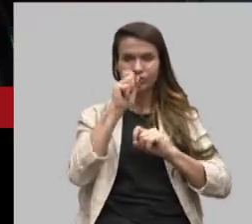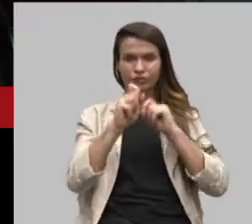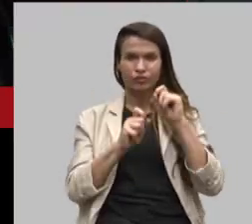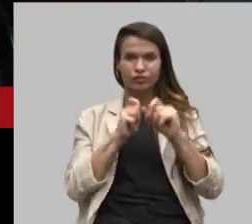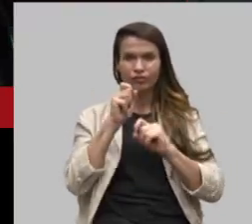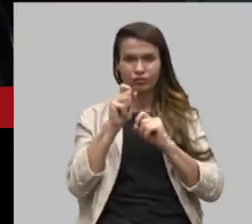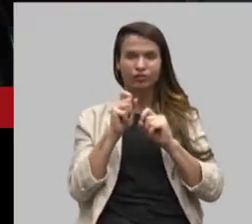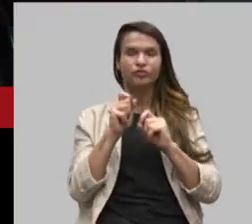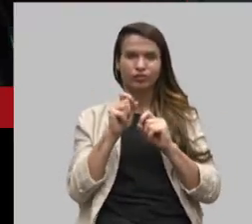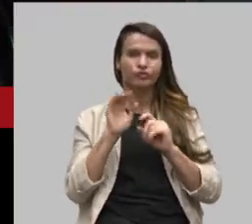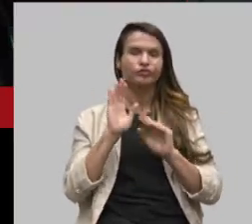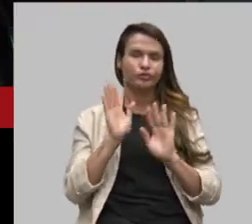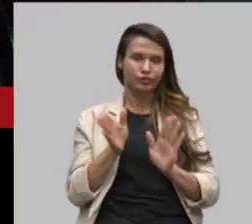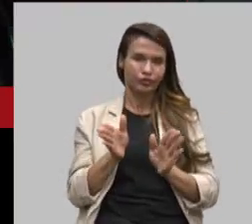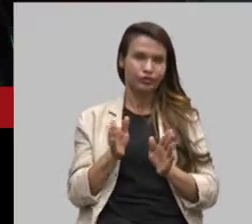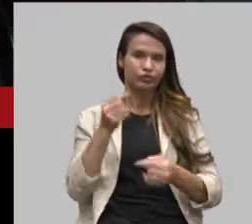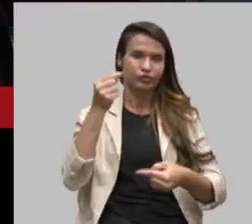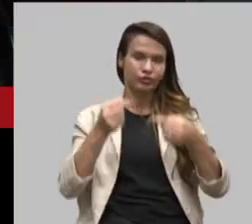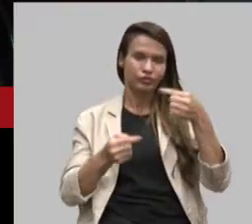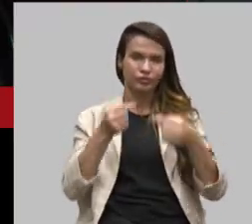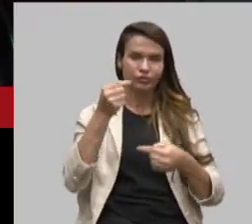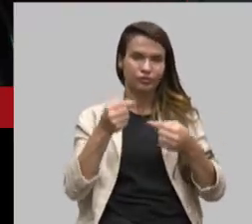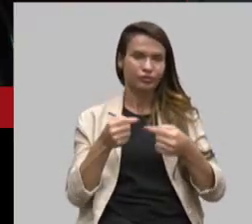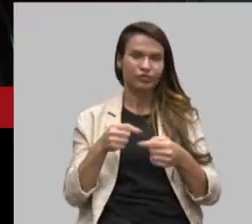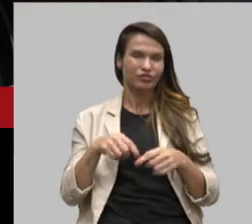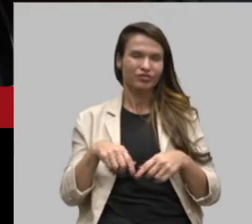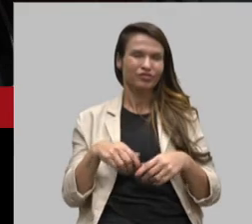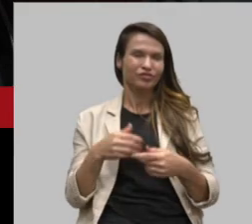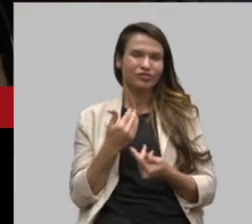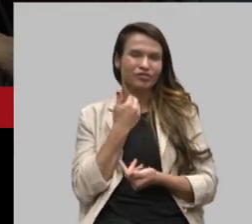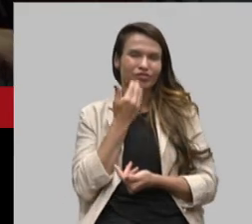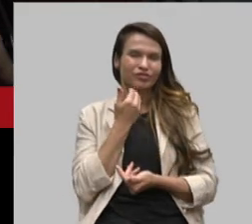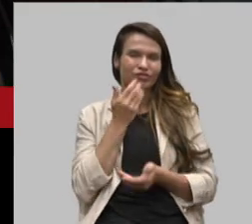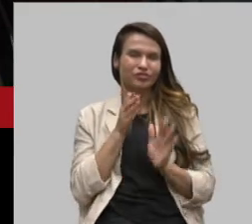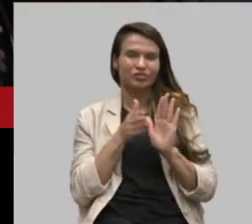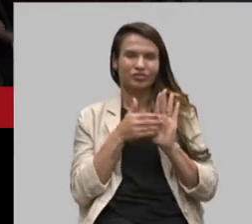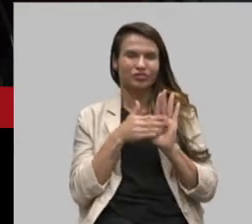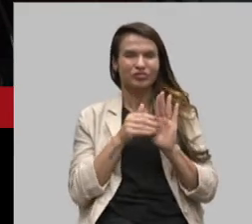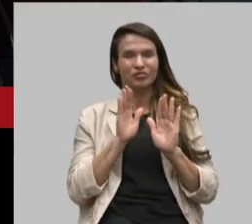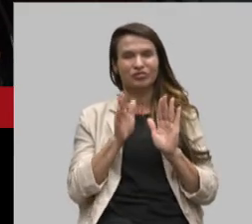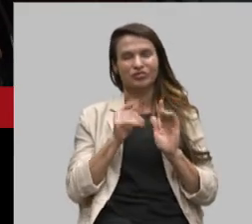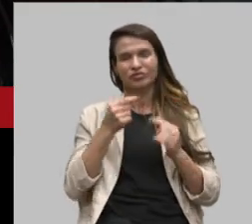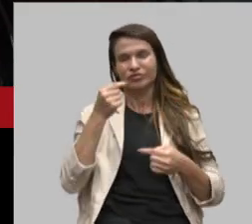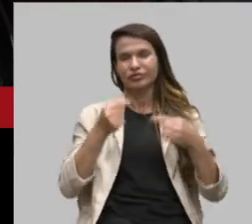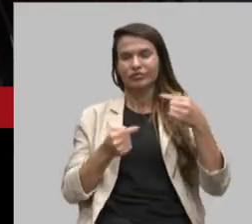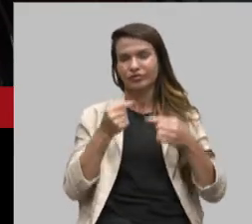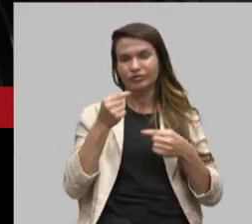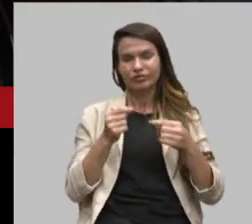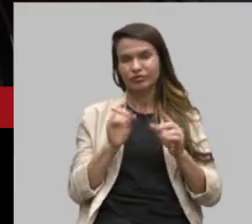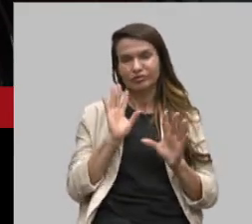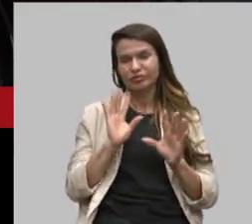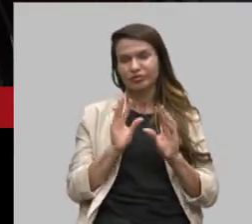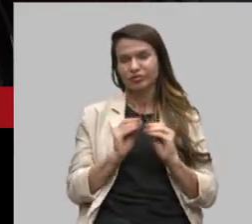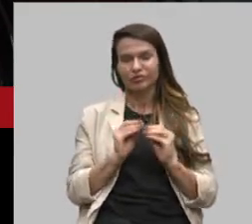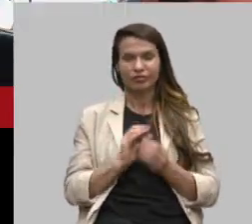discutido e não vale a pena a gente passar uma proposta que já está sendo discutida é só